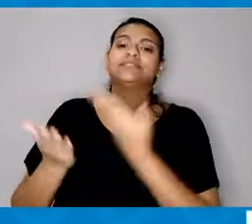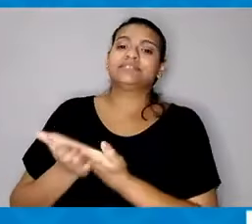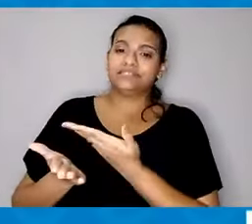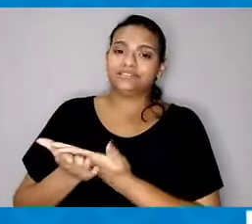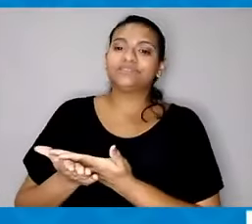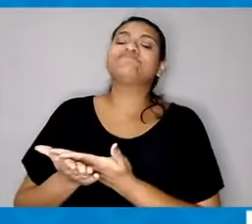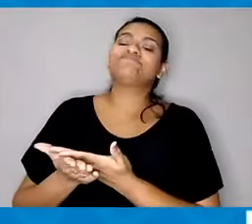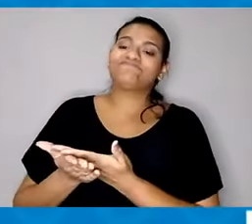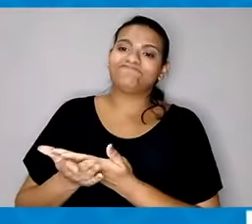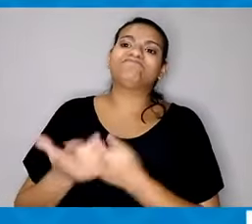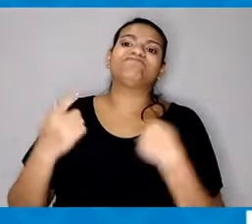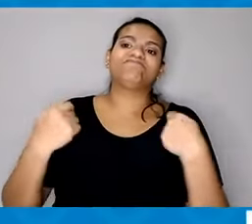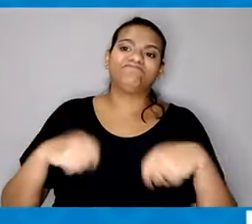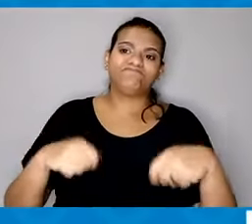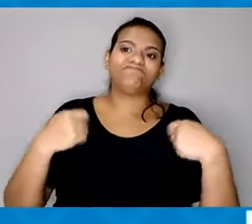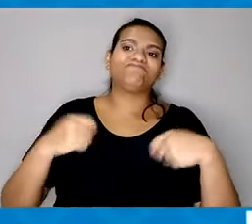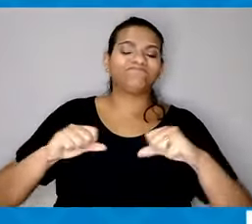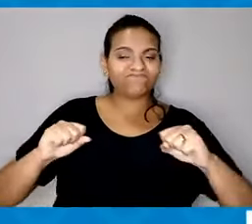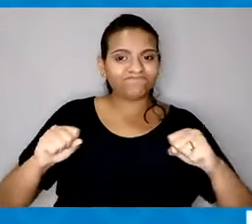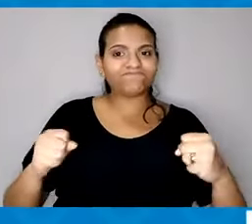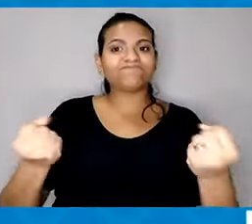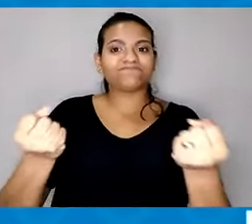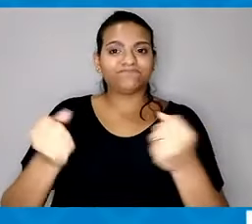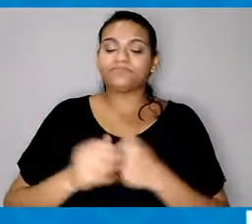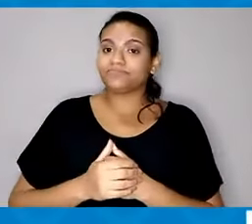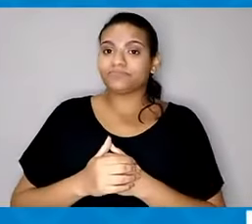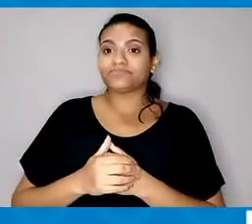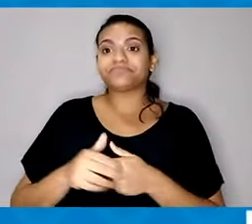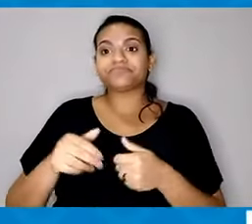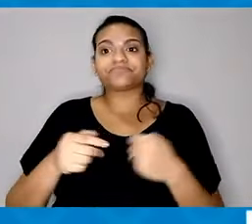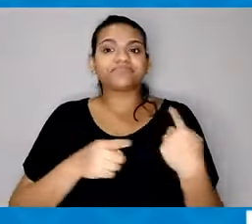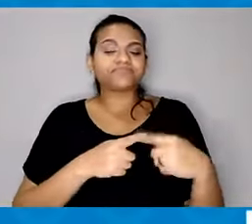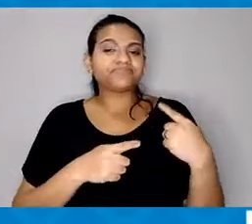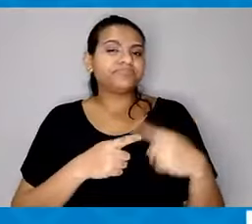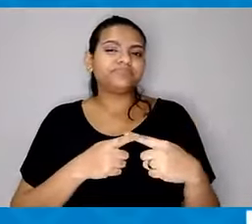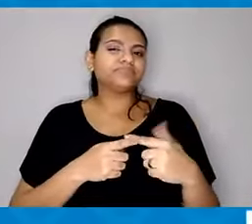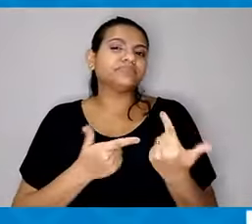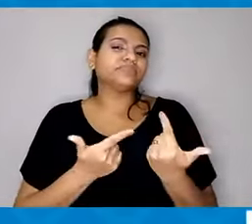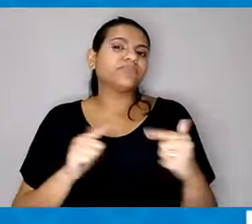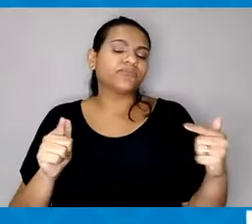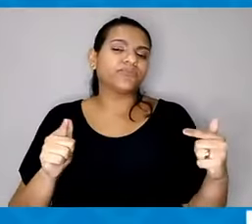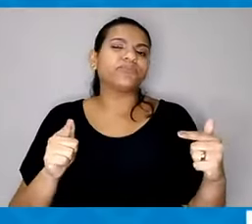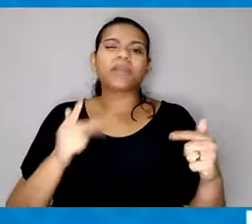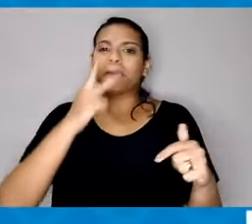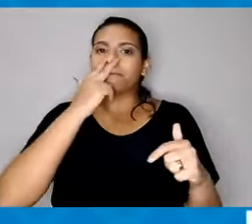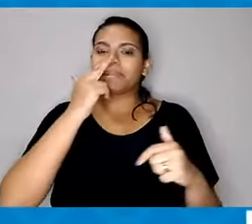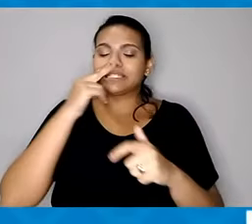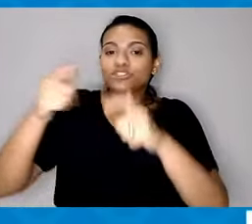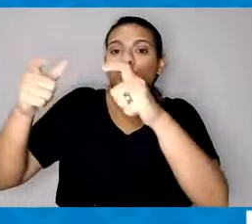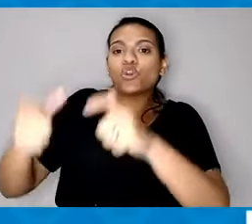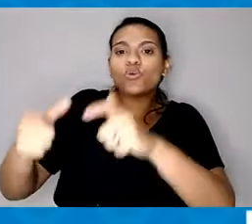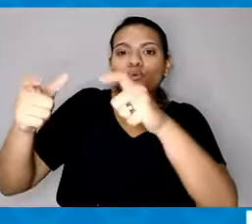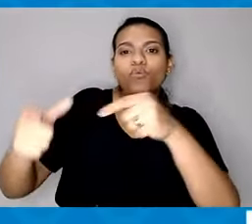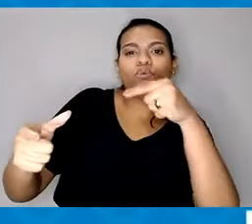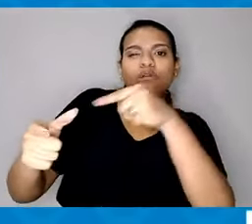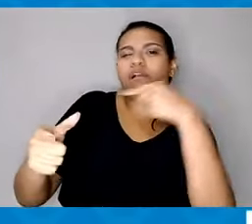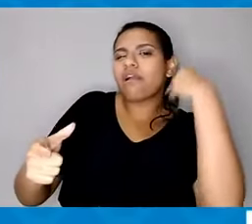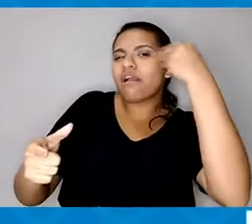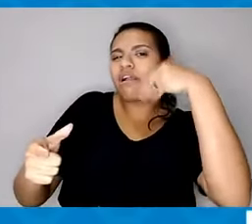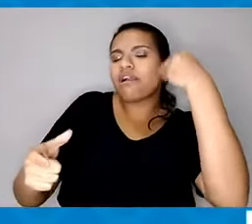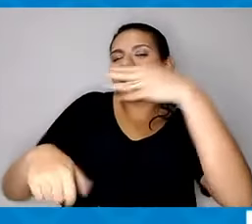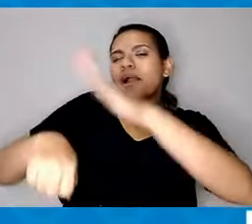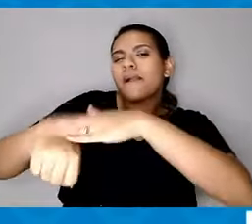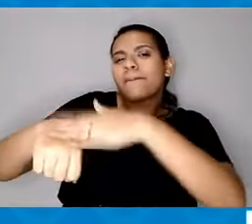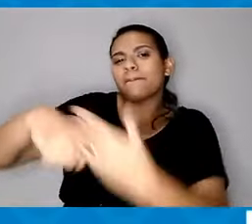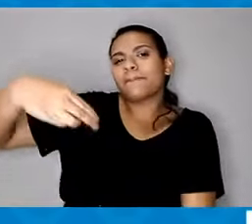depender, nesse primeiro momento, de um laboratório maker, mas de uma cultura maker. É essa a ênfase que eu gostaria de dar